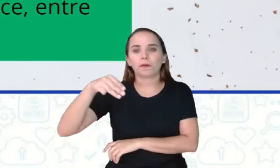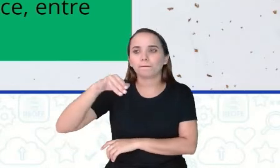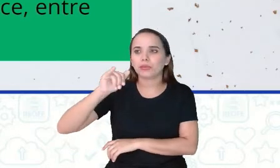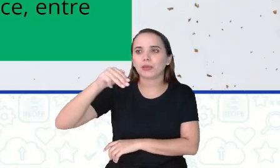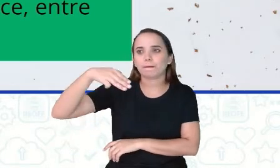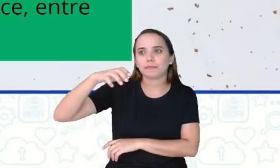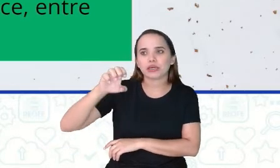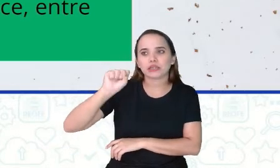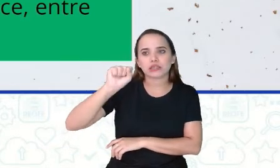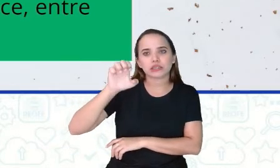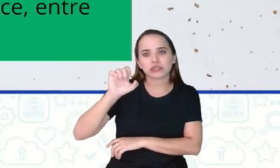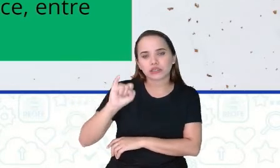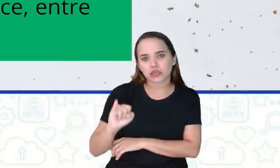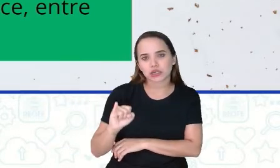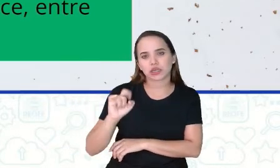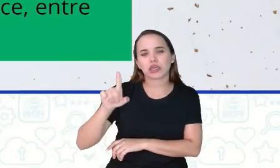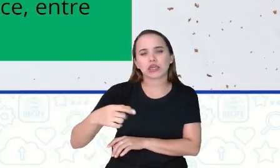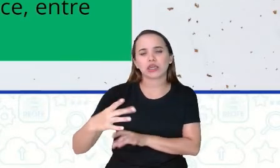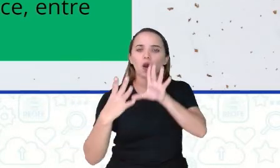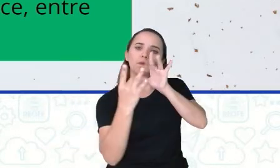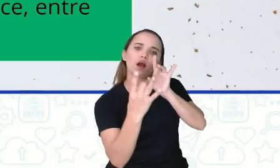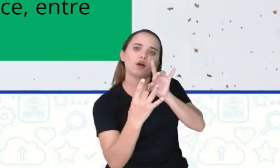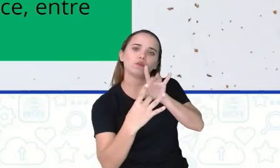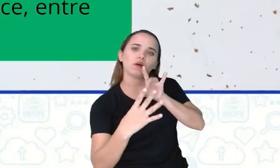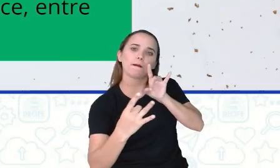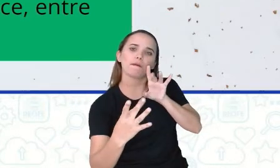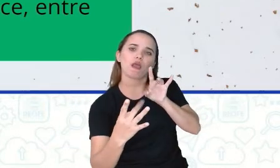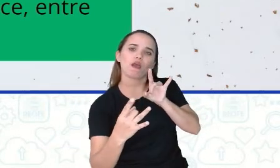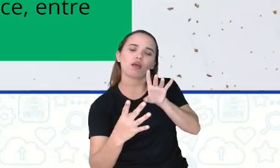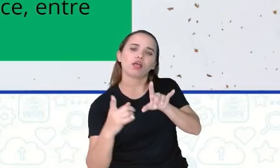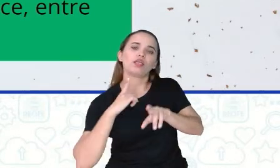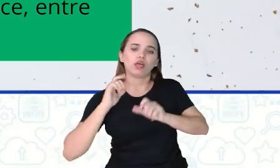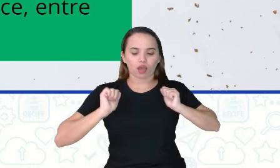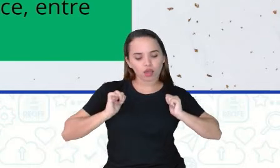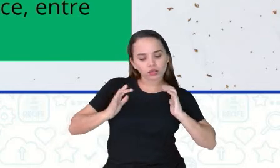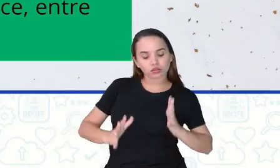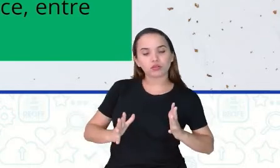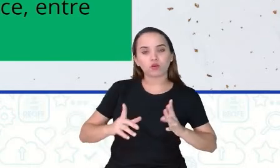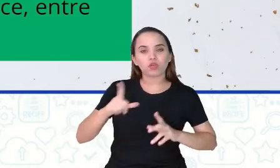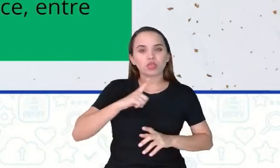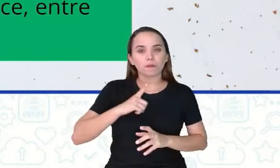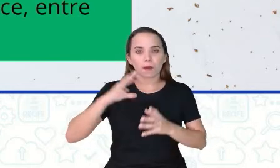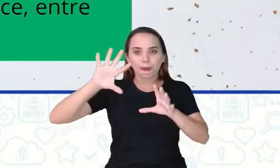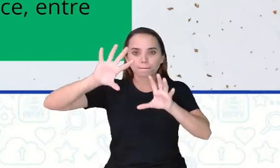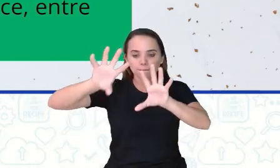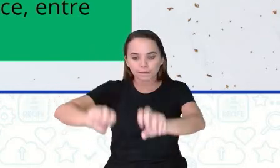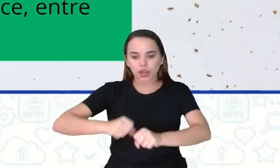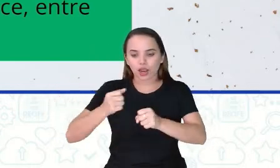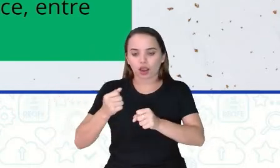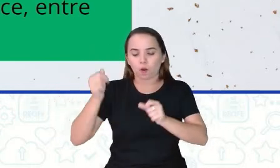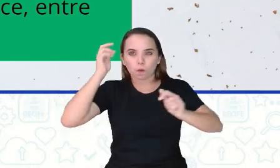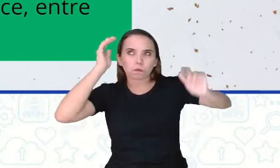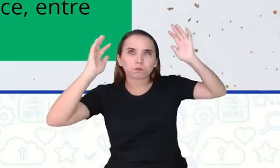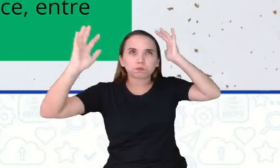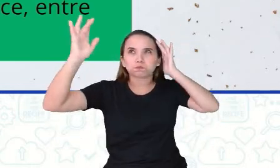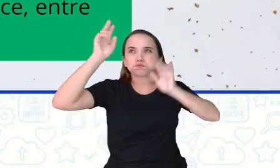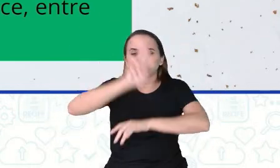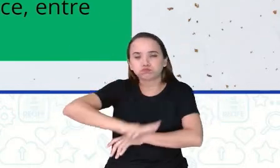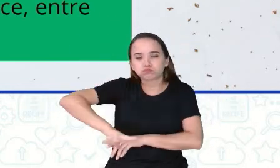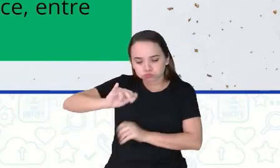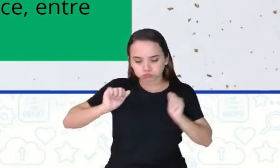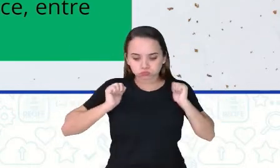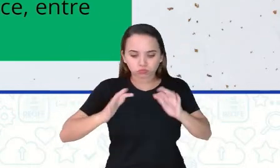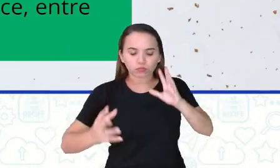essa imitação da ação, essa reprodução na ficção da ação através da criação,